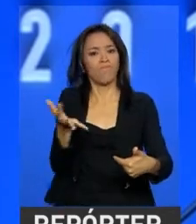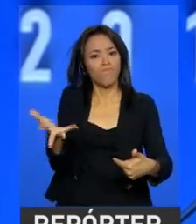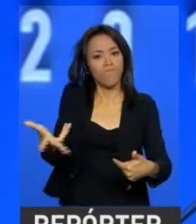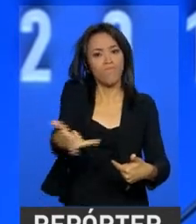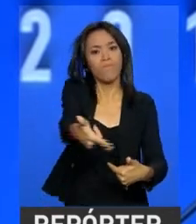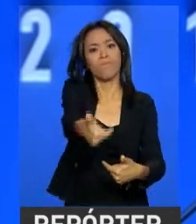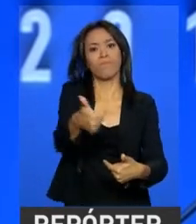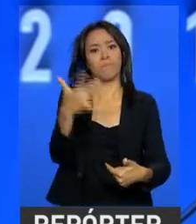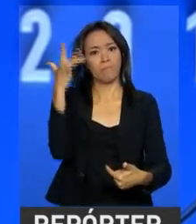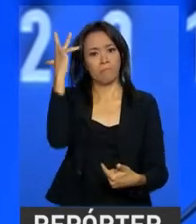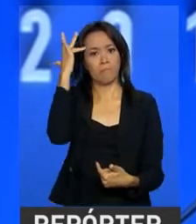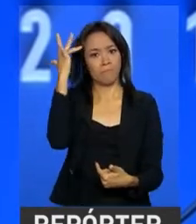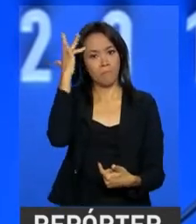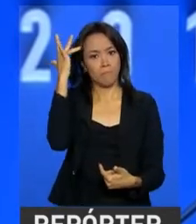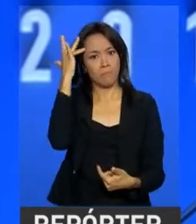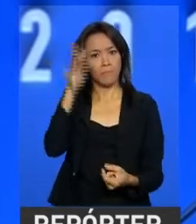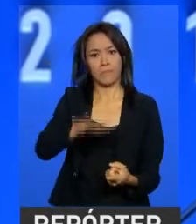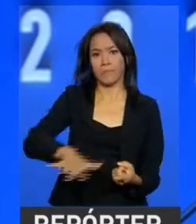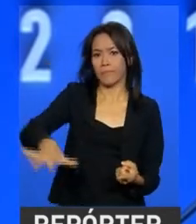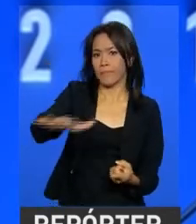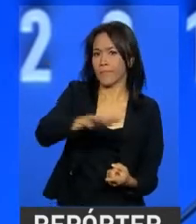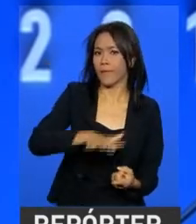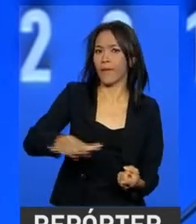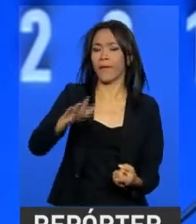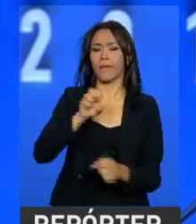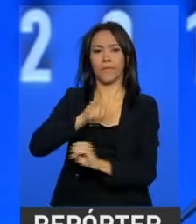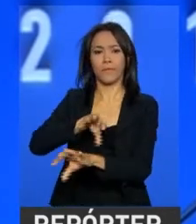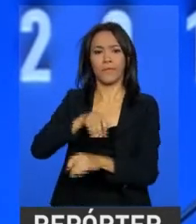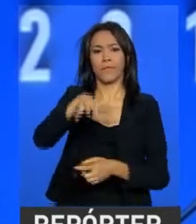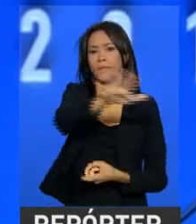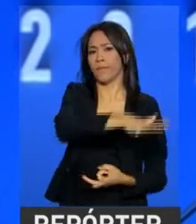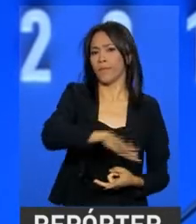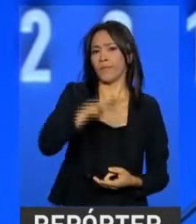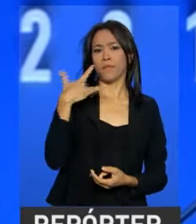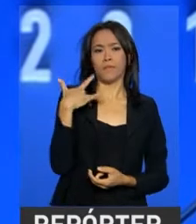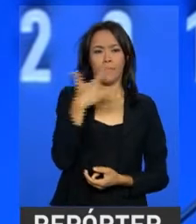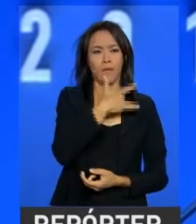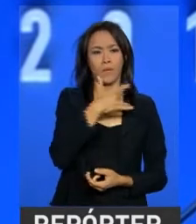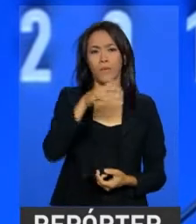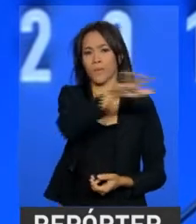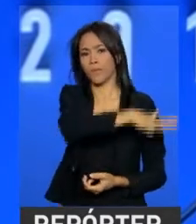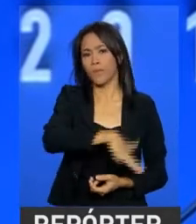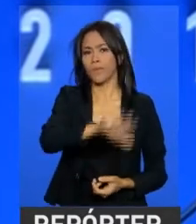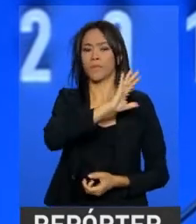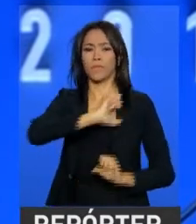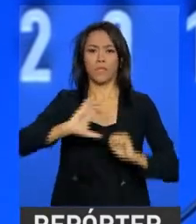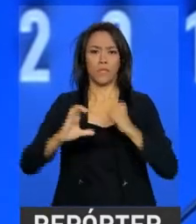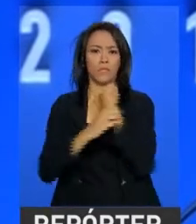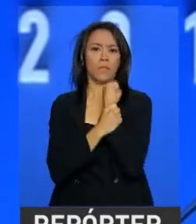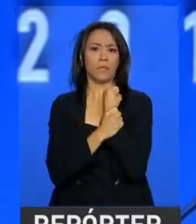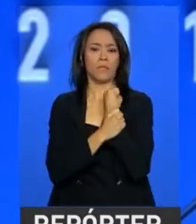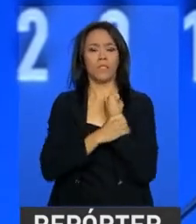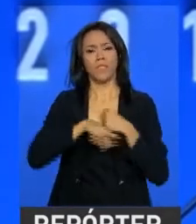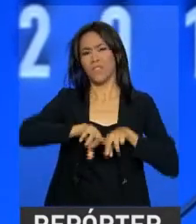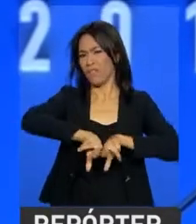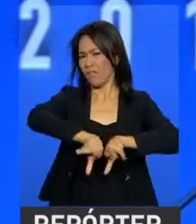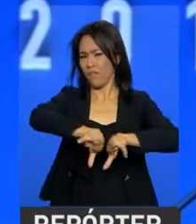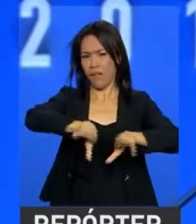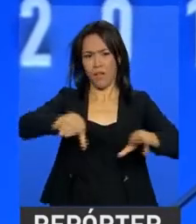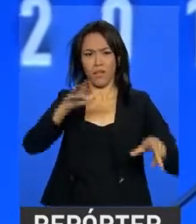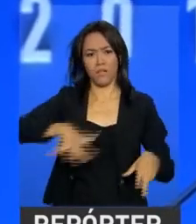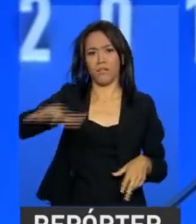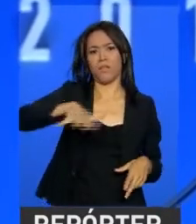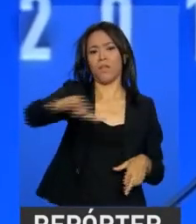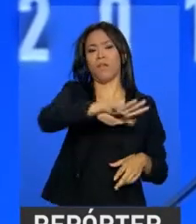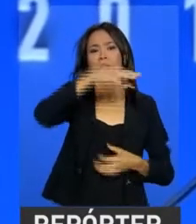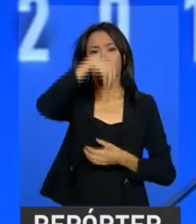eficiente, nas áreas fundamentais, a educação, a saúde, a segurança e outras áreas